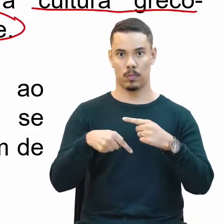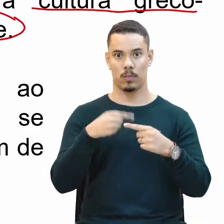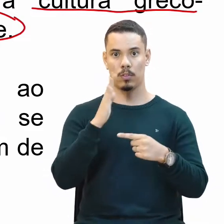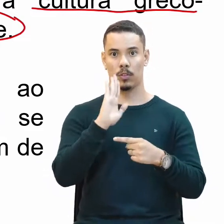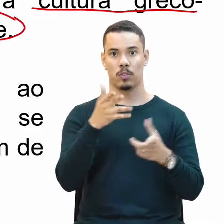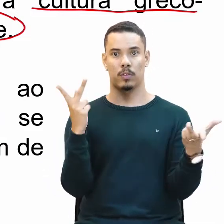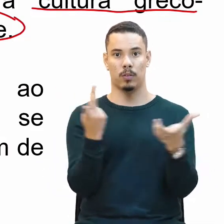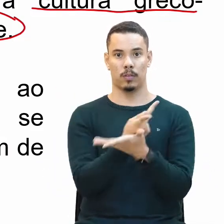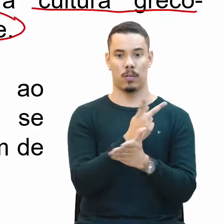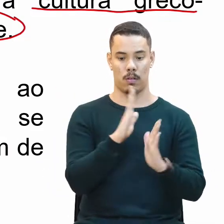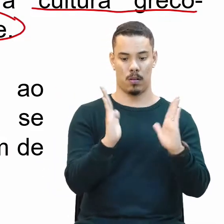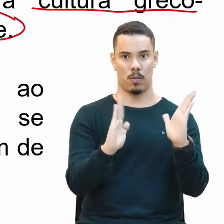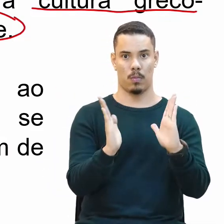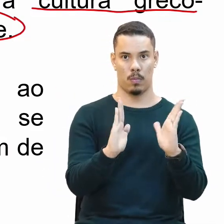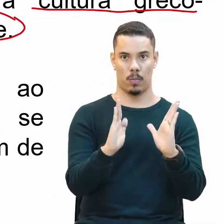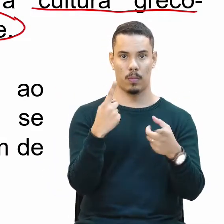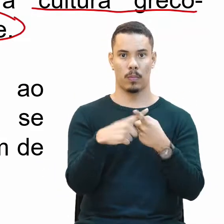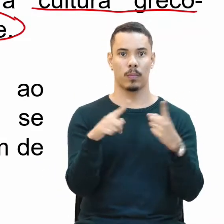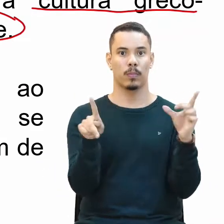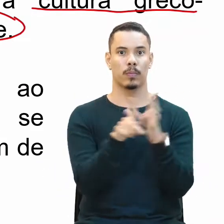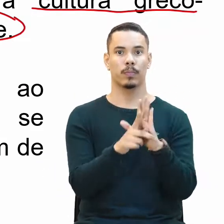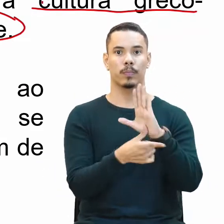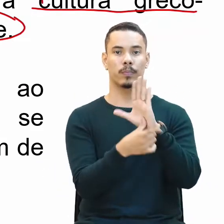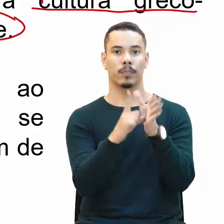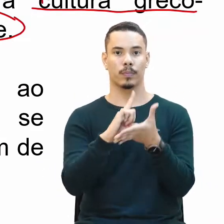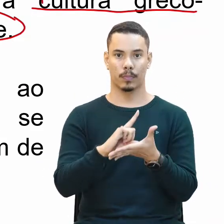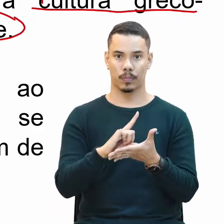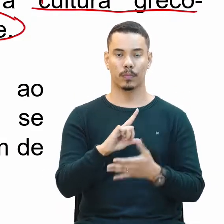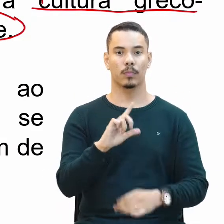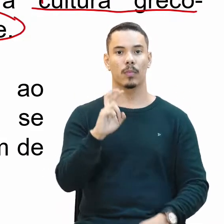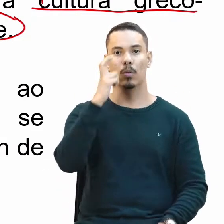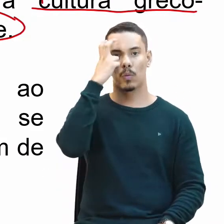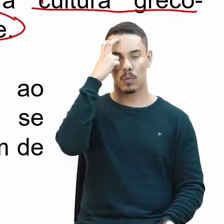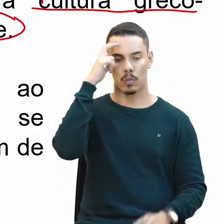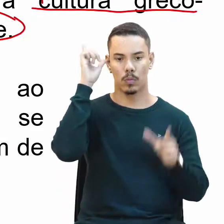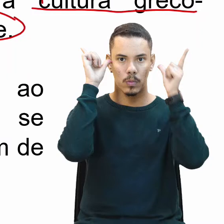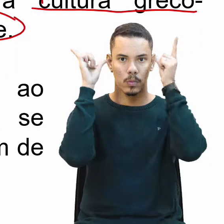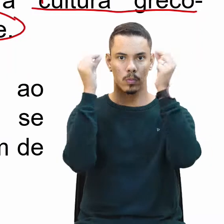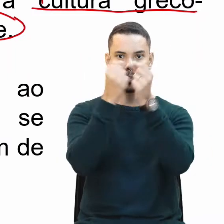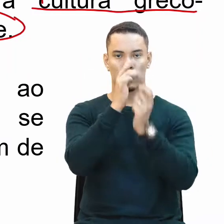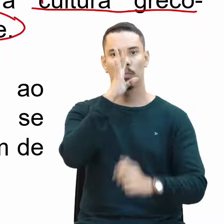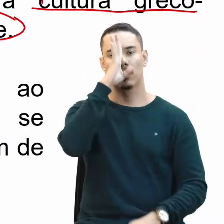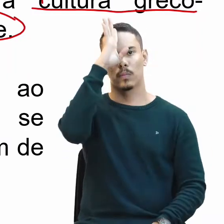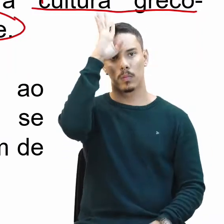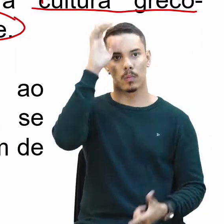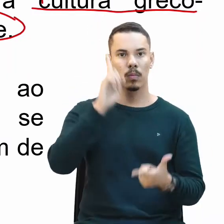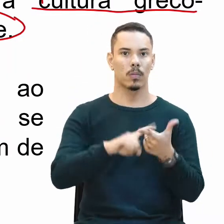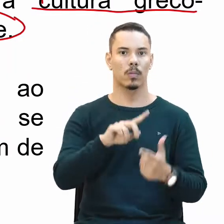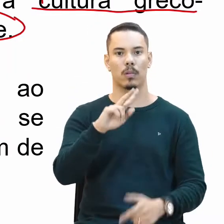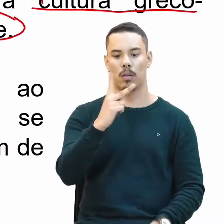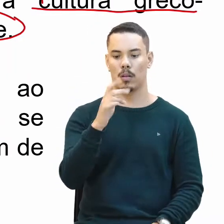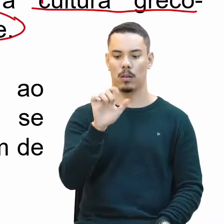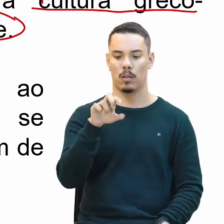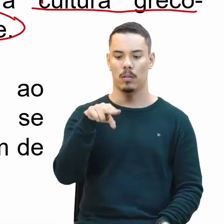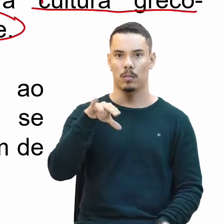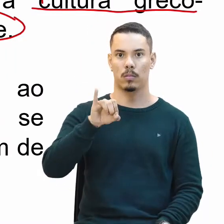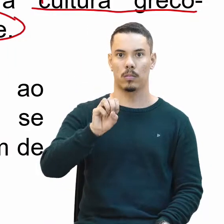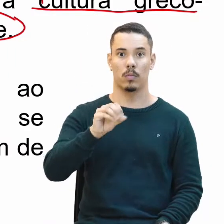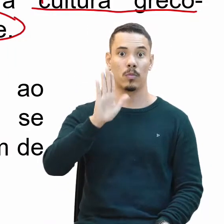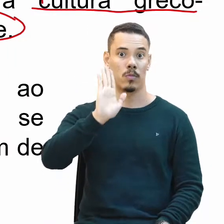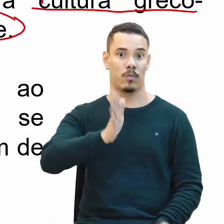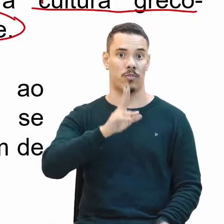época. As concepções tradicionais eram a cultura greco-romana, o helenismo que a gente viu.